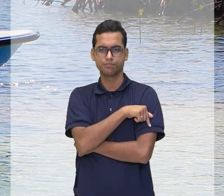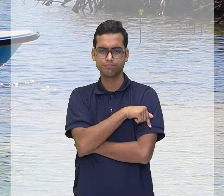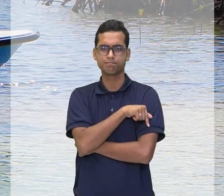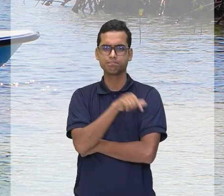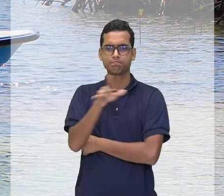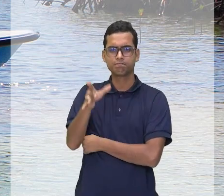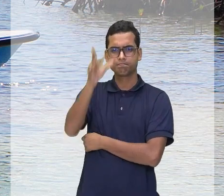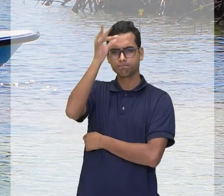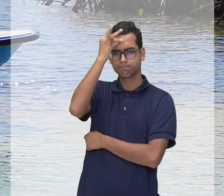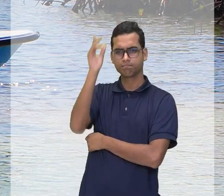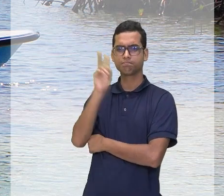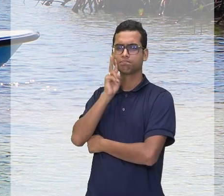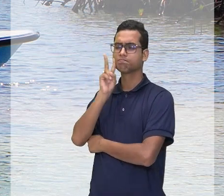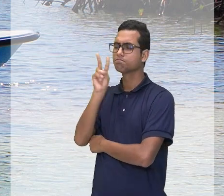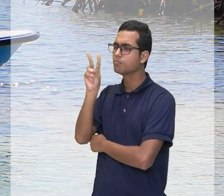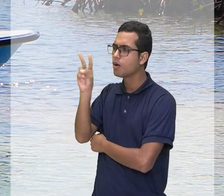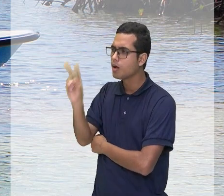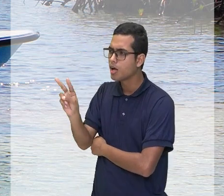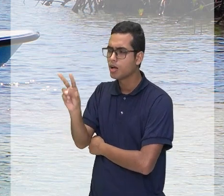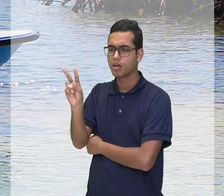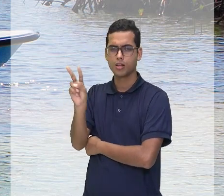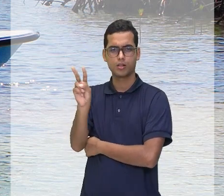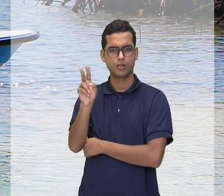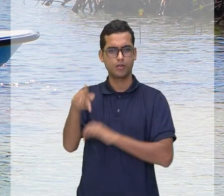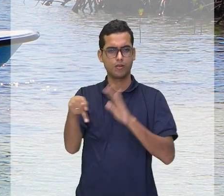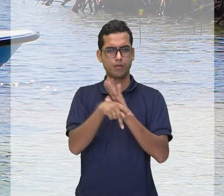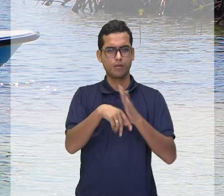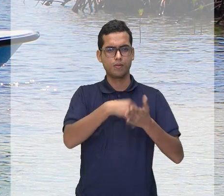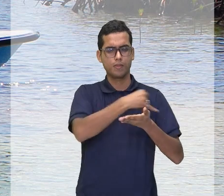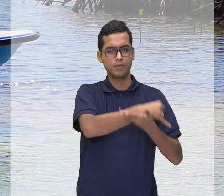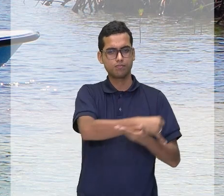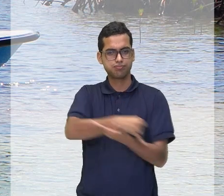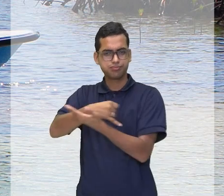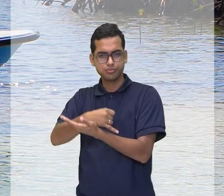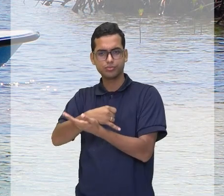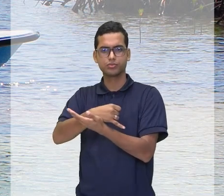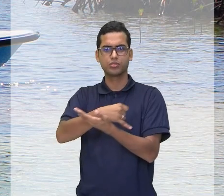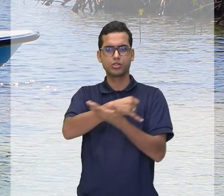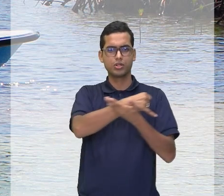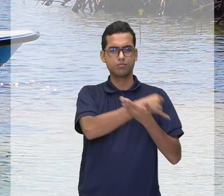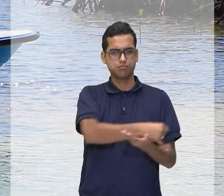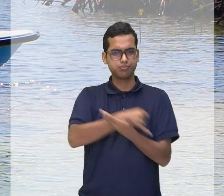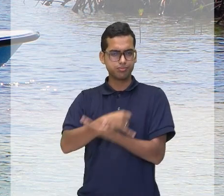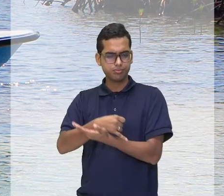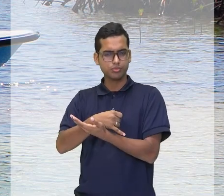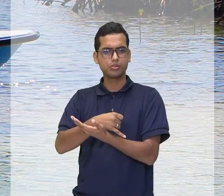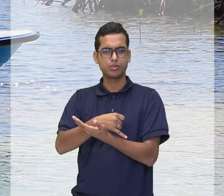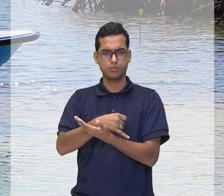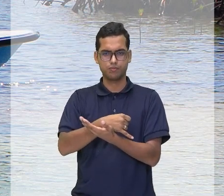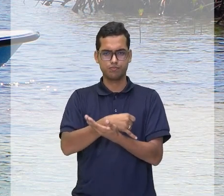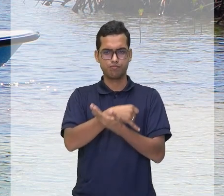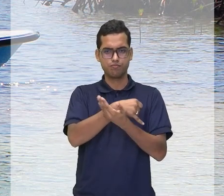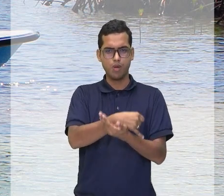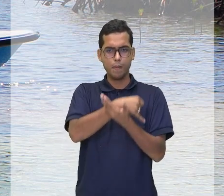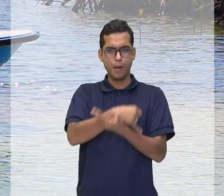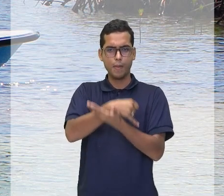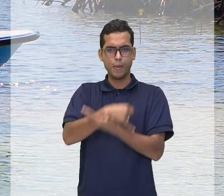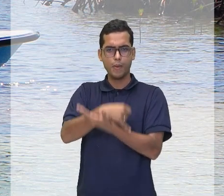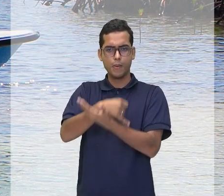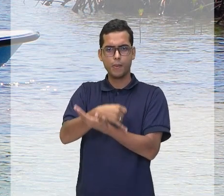guardar que para a nossa rabeta, né, o motor da nossa rabeta funcionar, ela traz